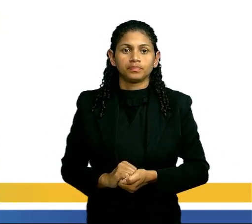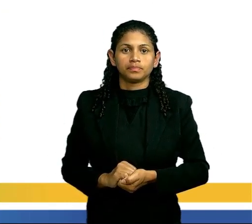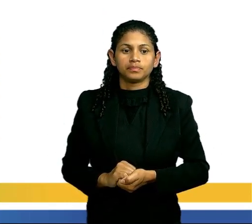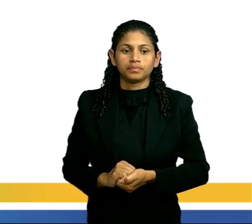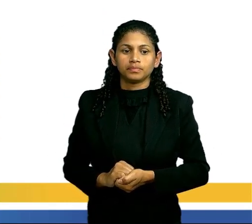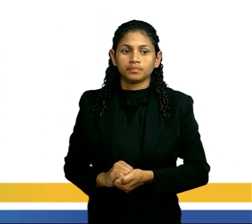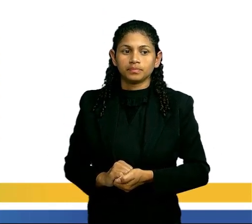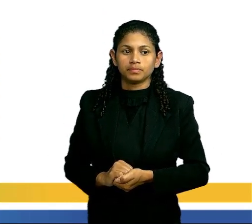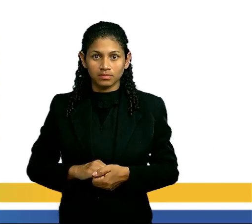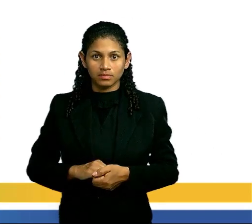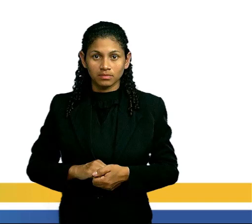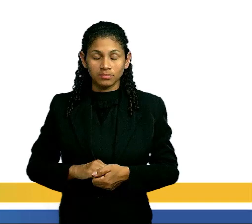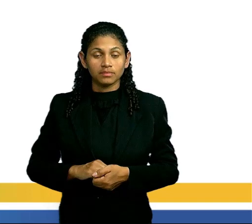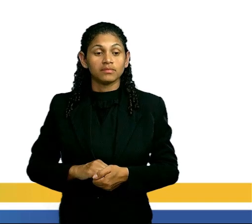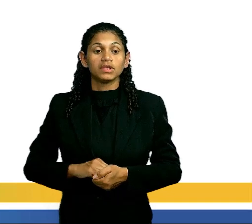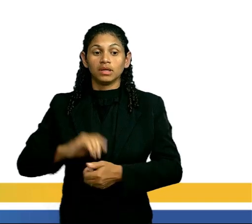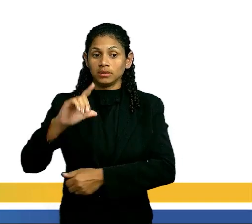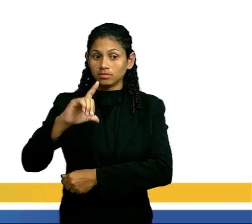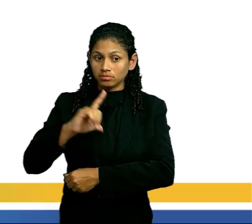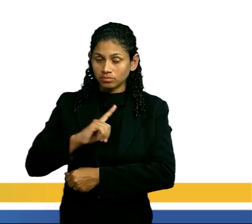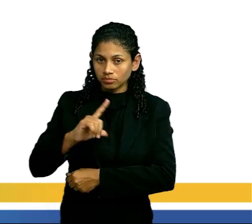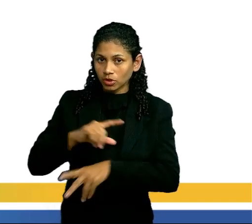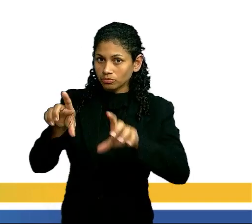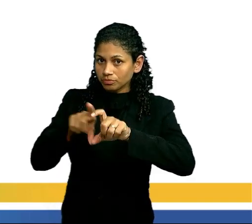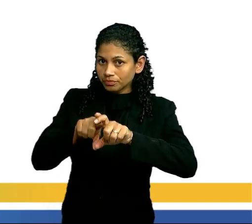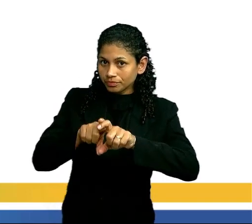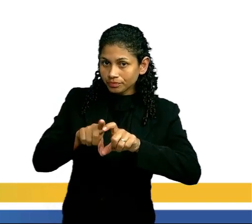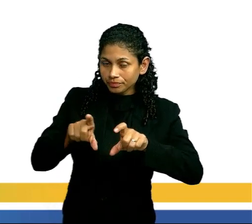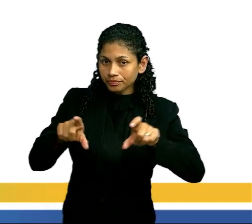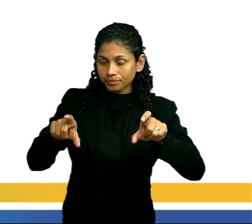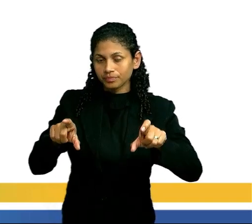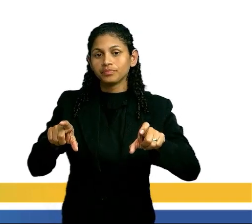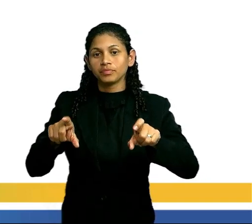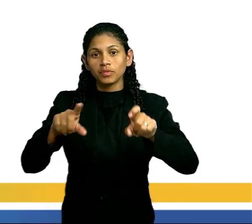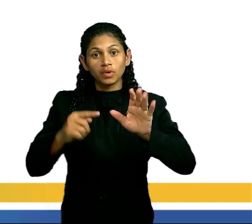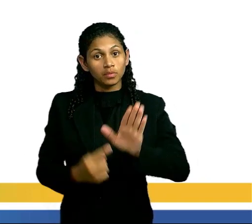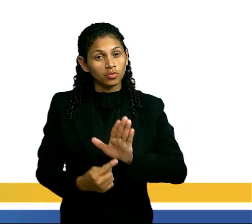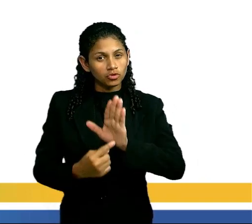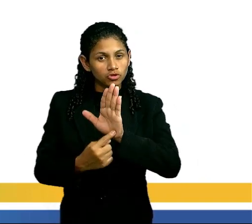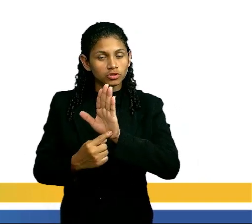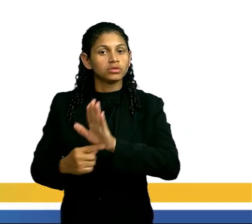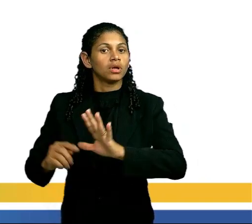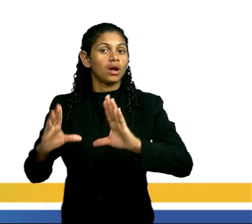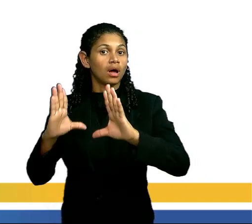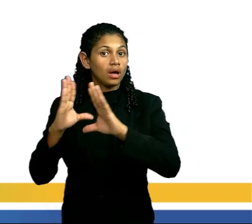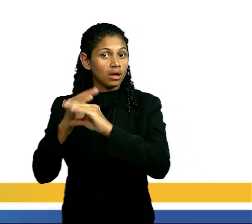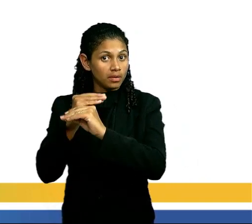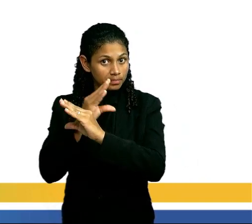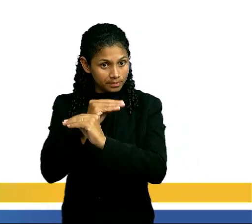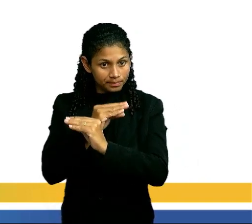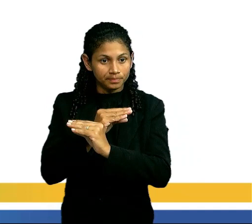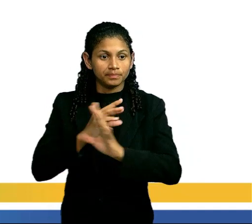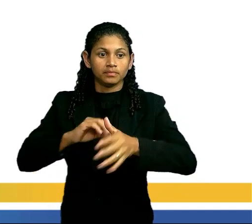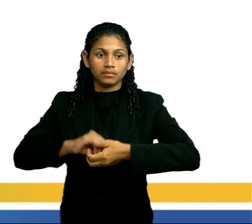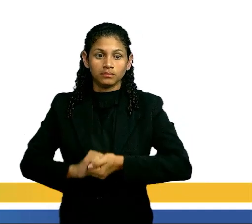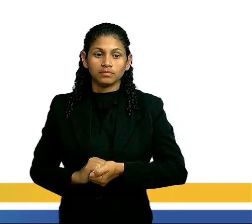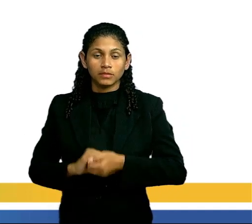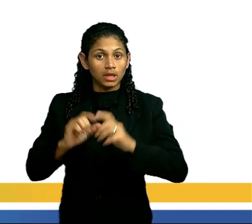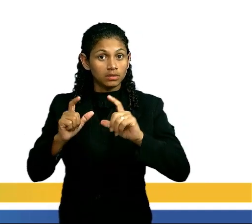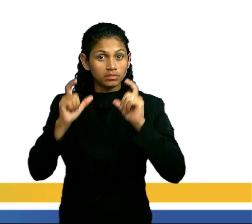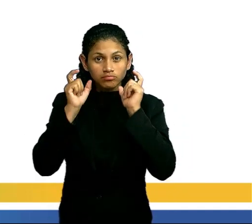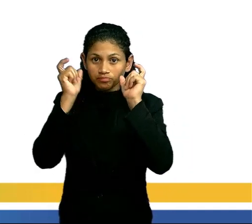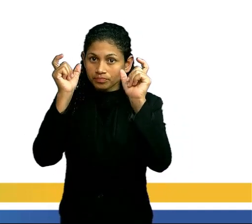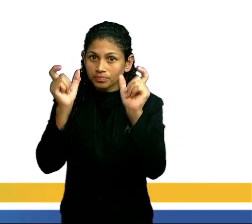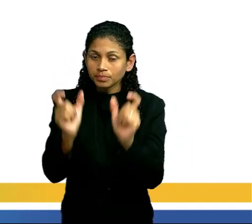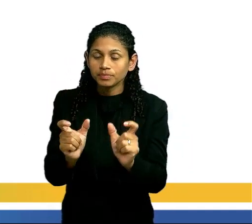molhado. E aí nós temos uma tirinha para dar essa exceçãozinha aí para você, essa atenção,